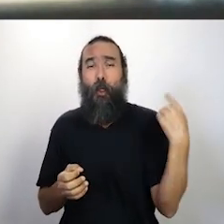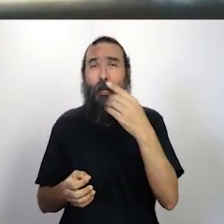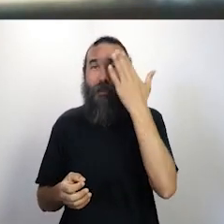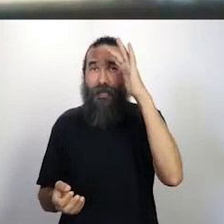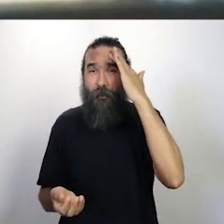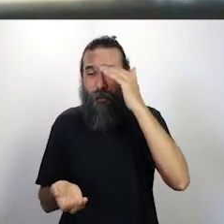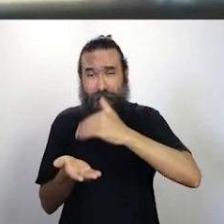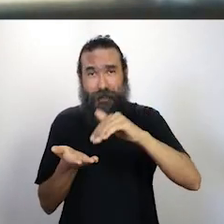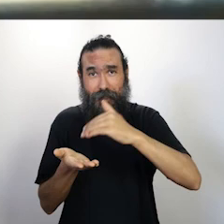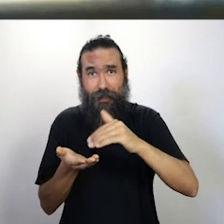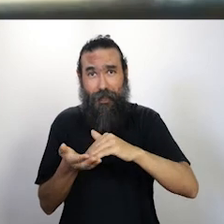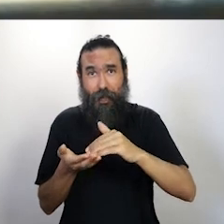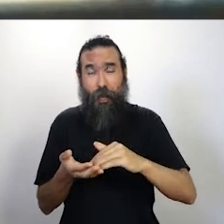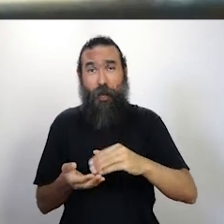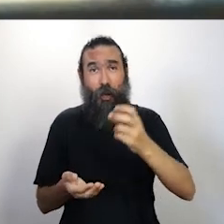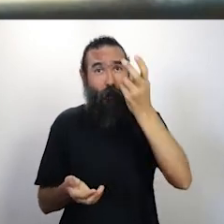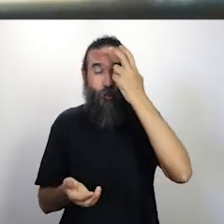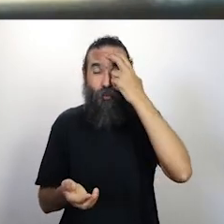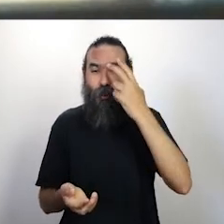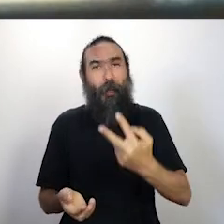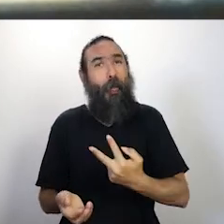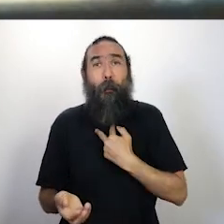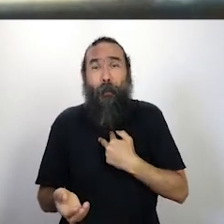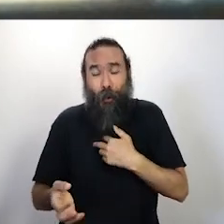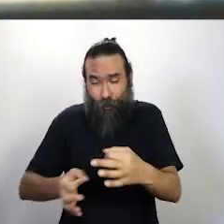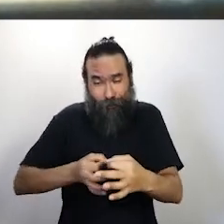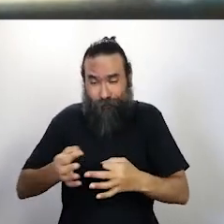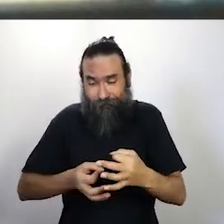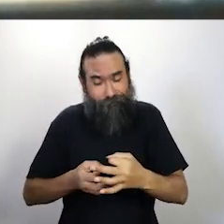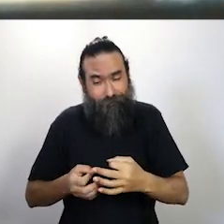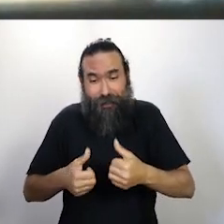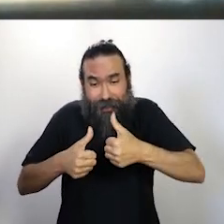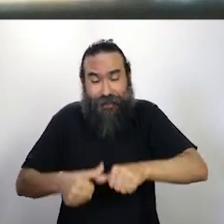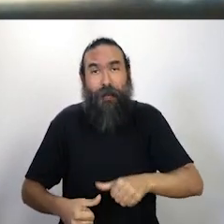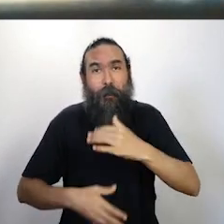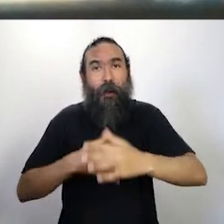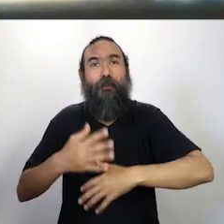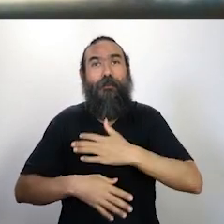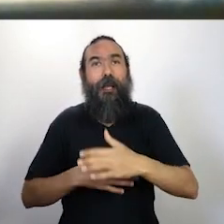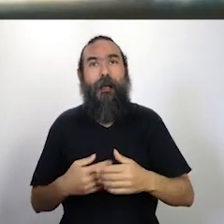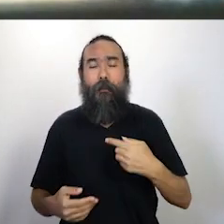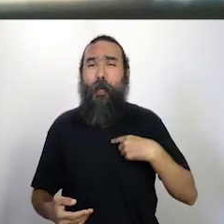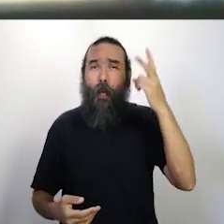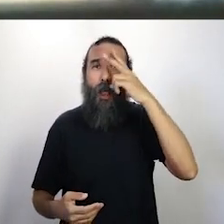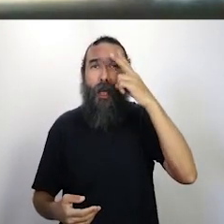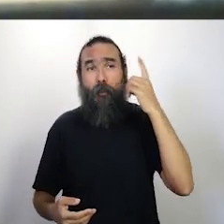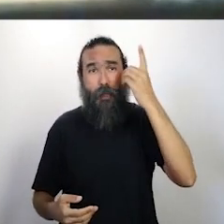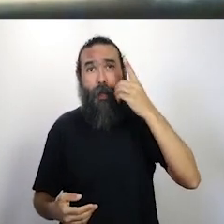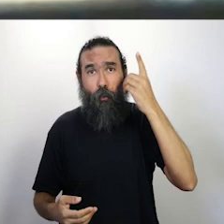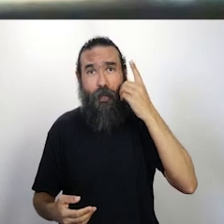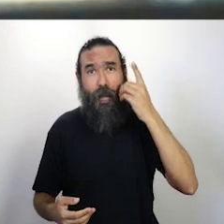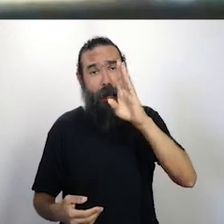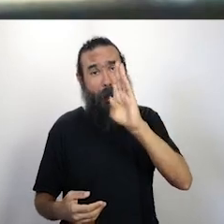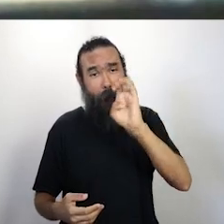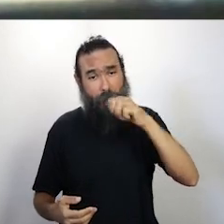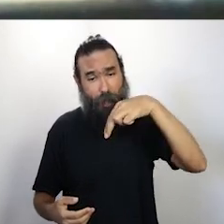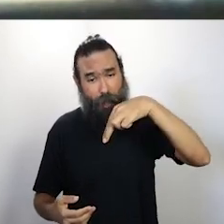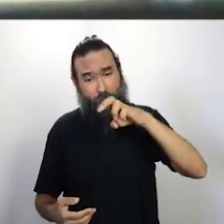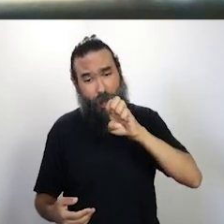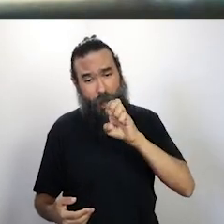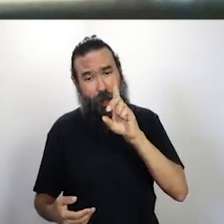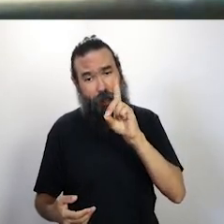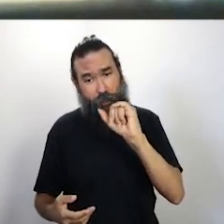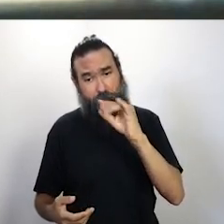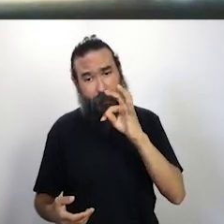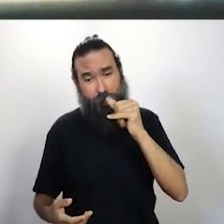execução da lei por exemplo eu estava aqui um pouco antes a Benedita me ligou pedir para eu atender um grupo de pessoas que questionou o porquê do uso da